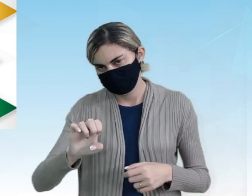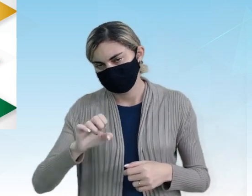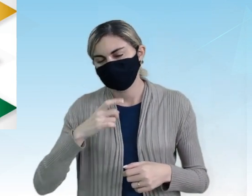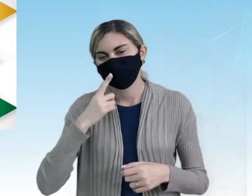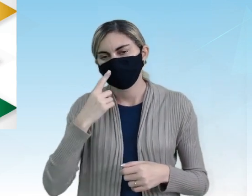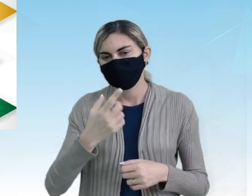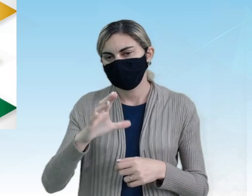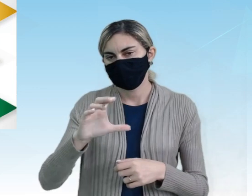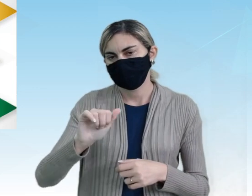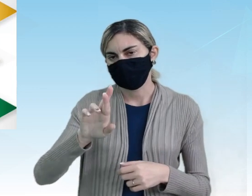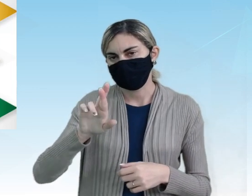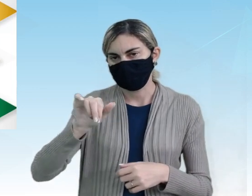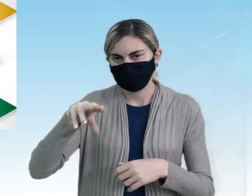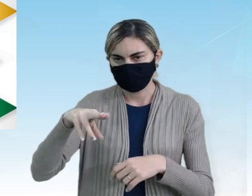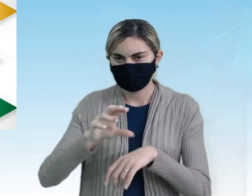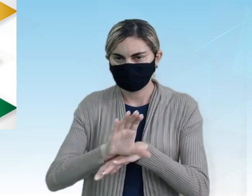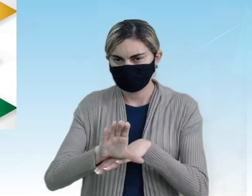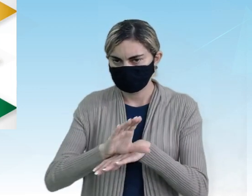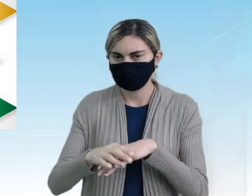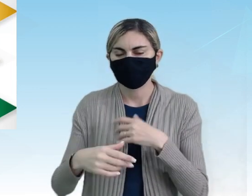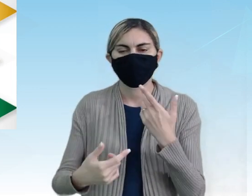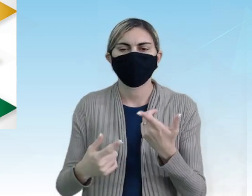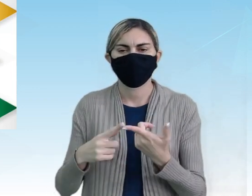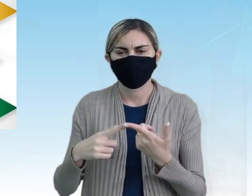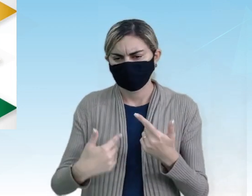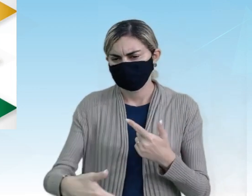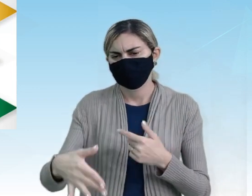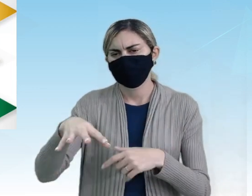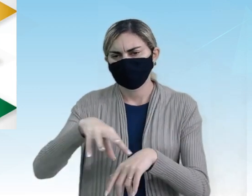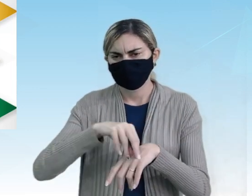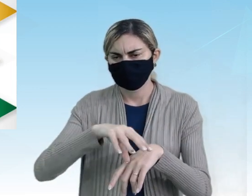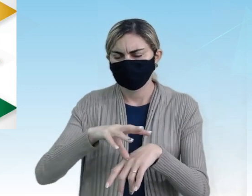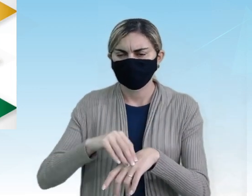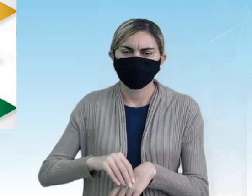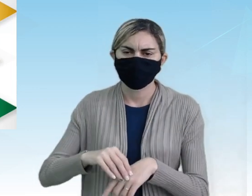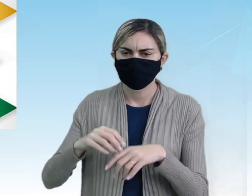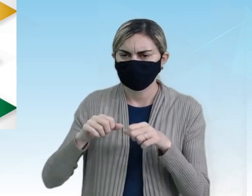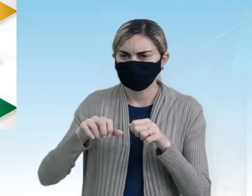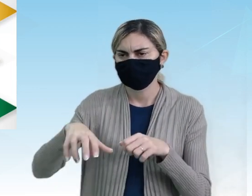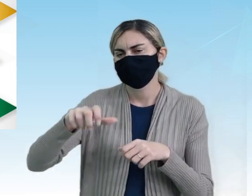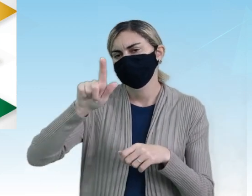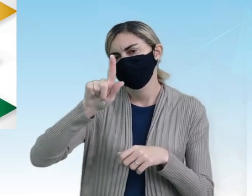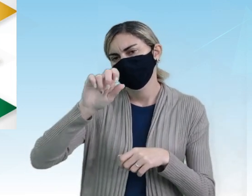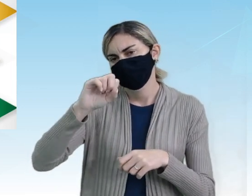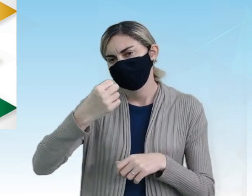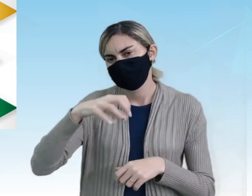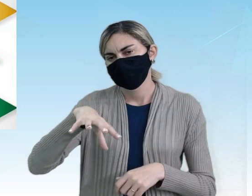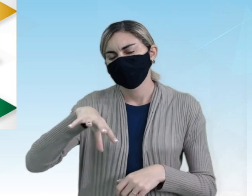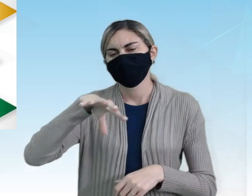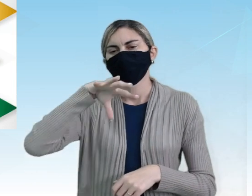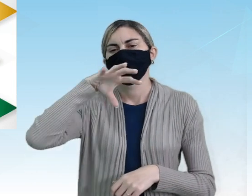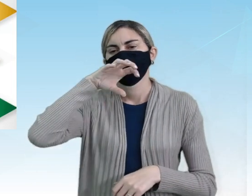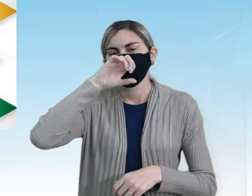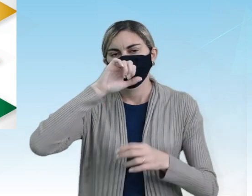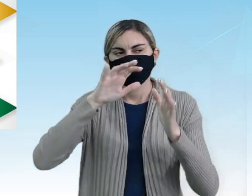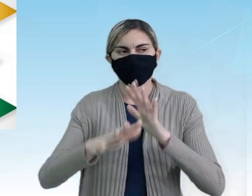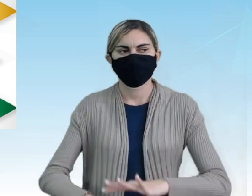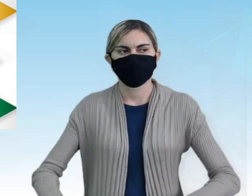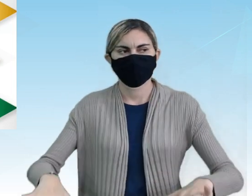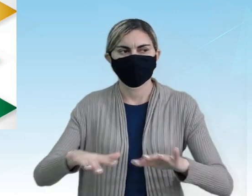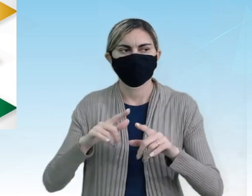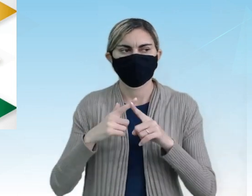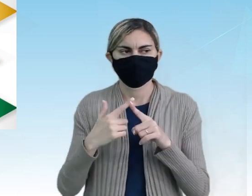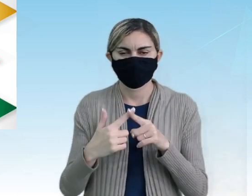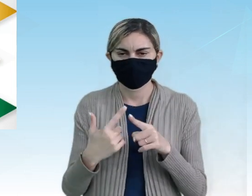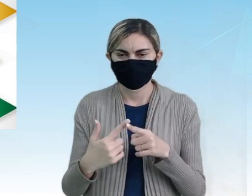questão do carbono, né? Ele vai pegar justamente o gás carbono que está no ambiente. Mas